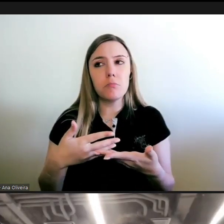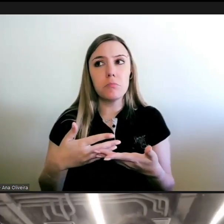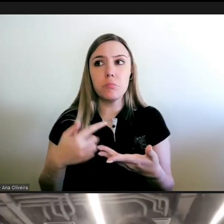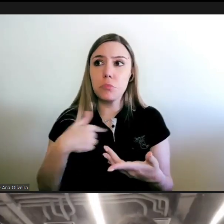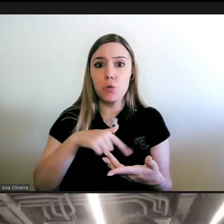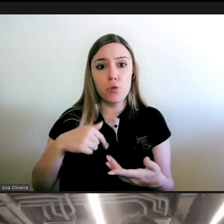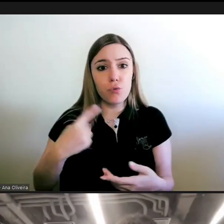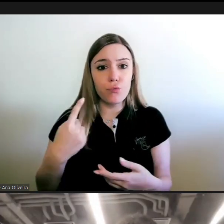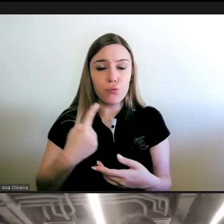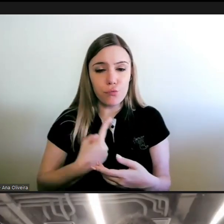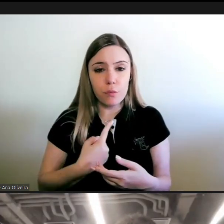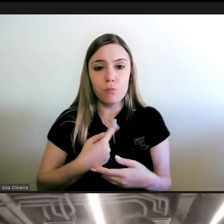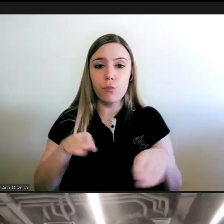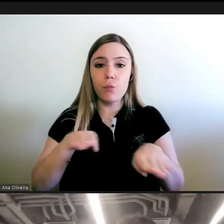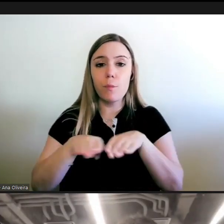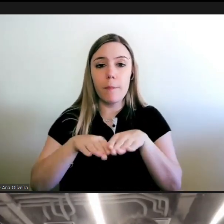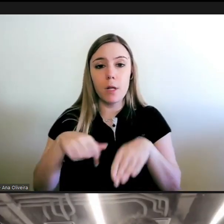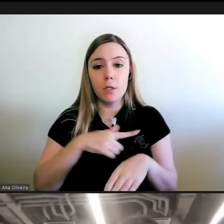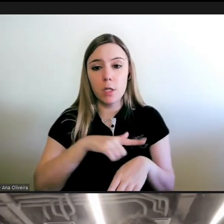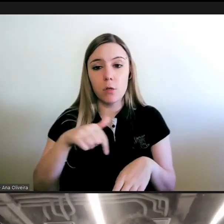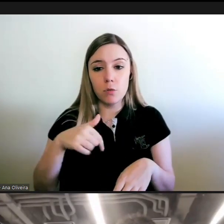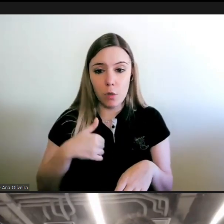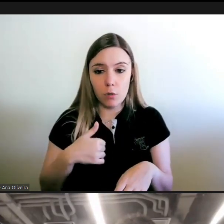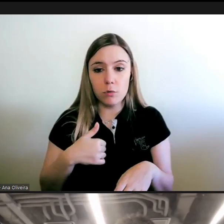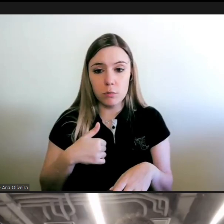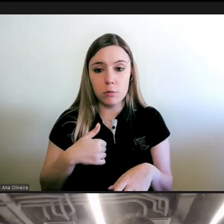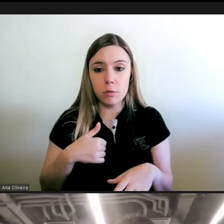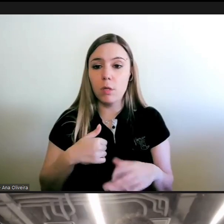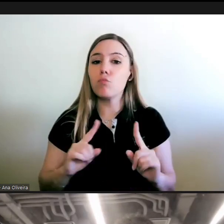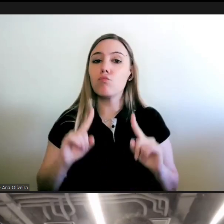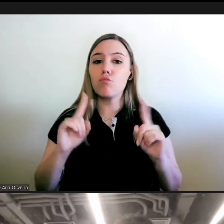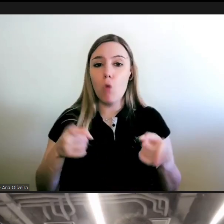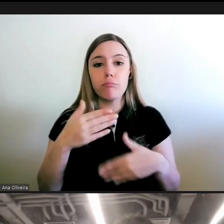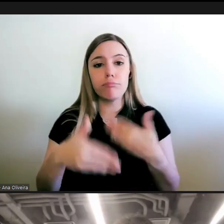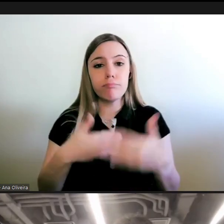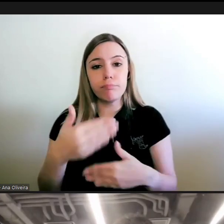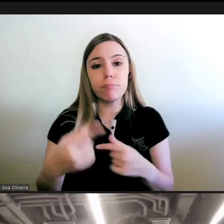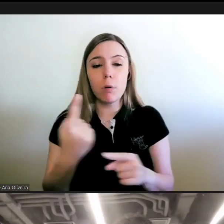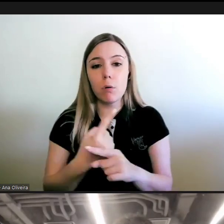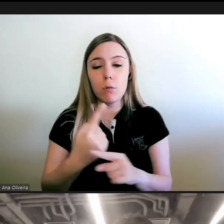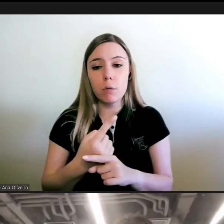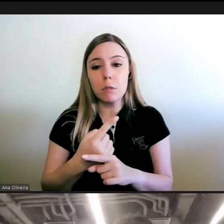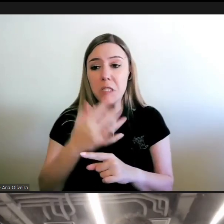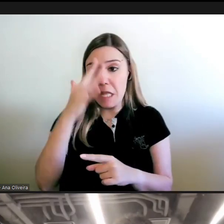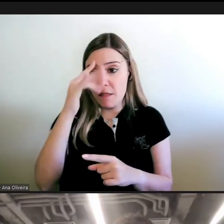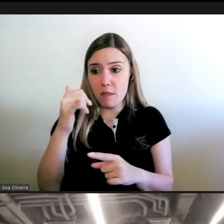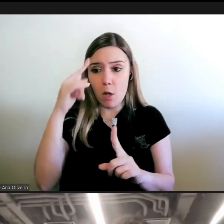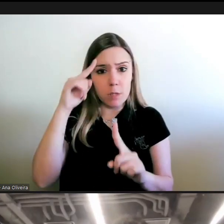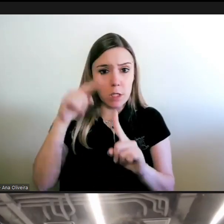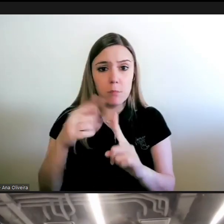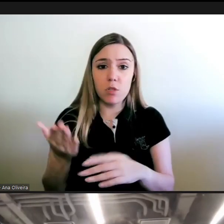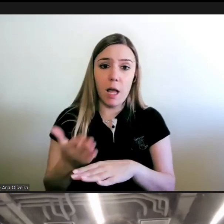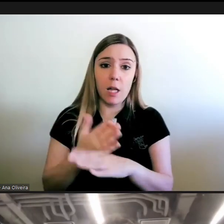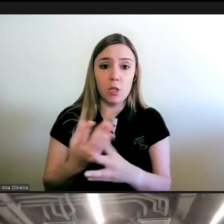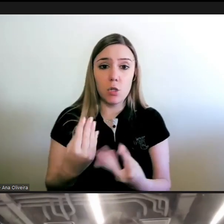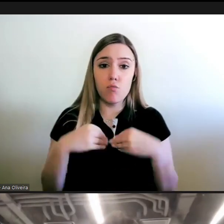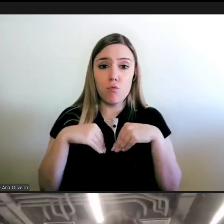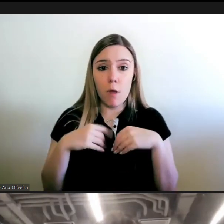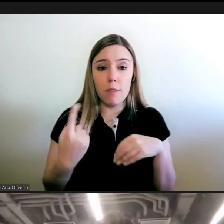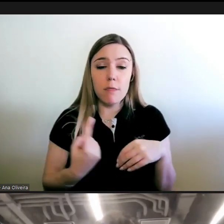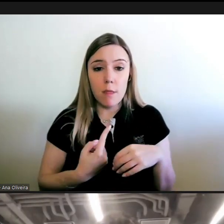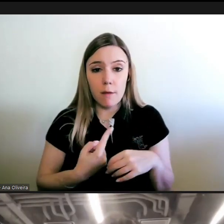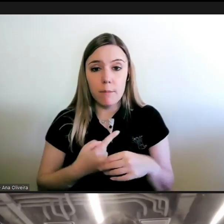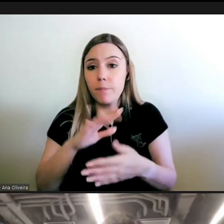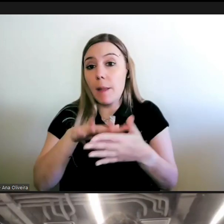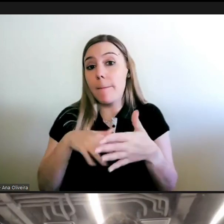prática os princípios que antes tivemos que interiorizar. Caso contrário, qualquer plano, de facto, é um